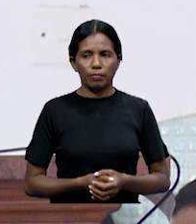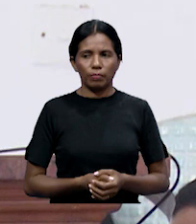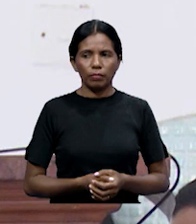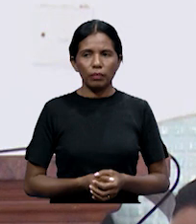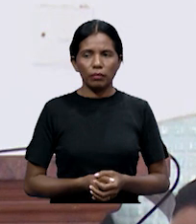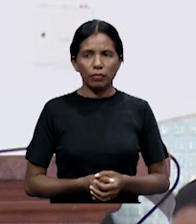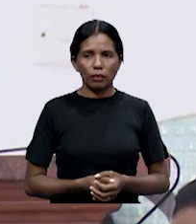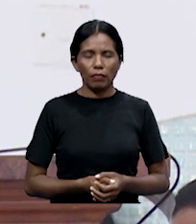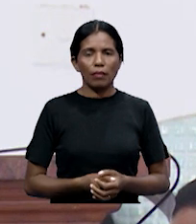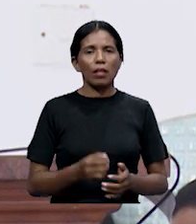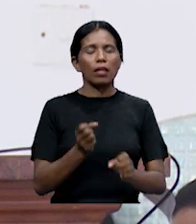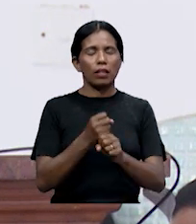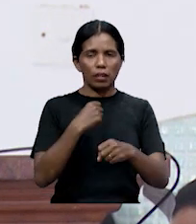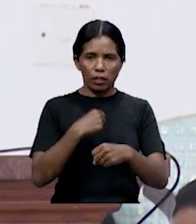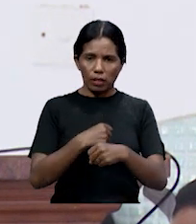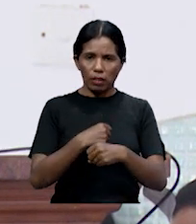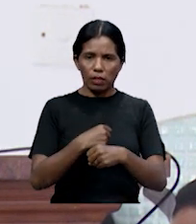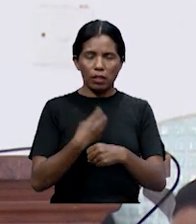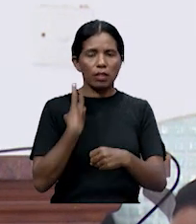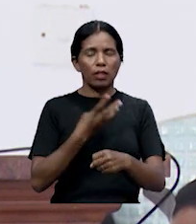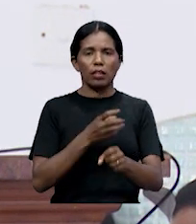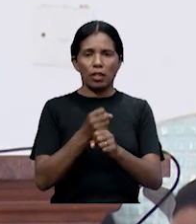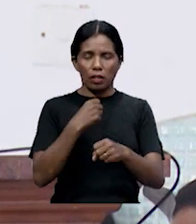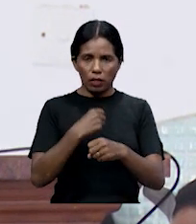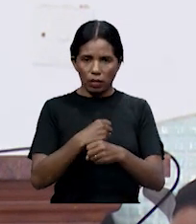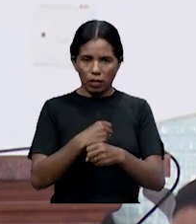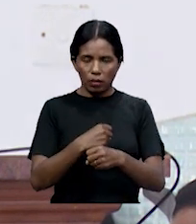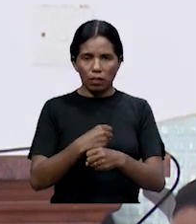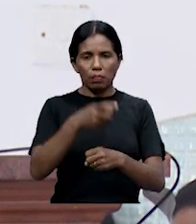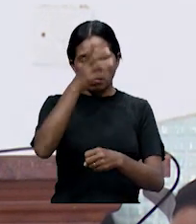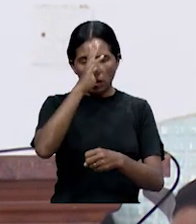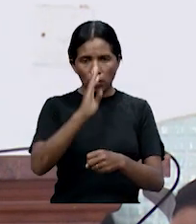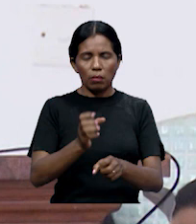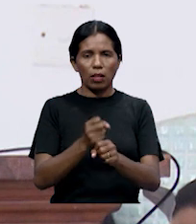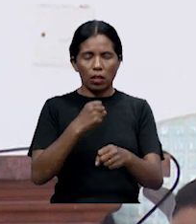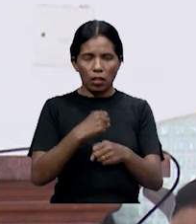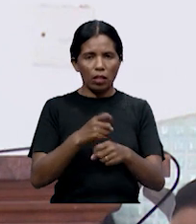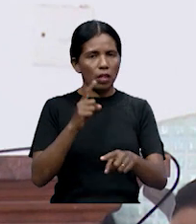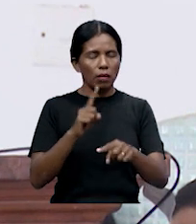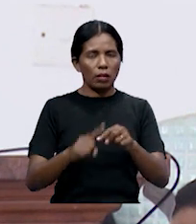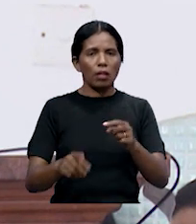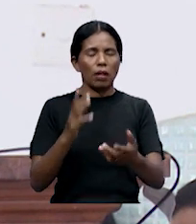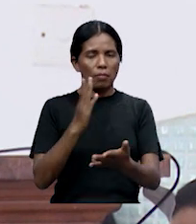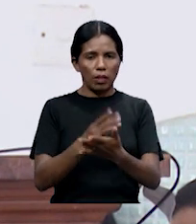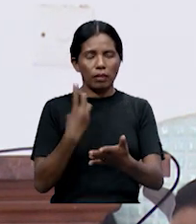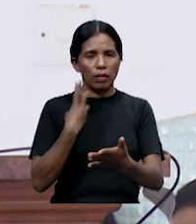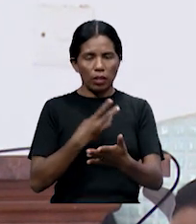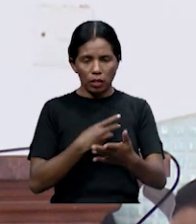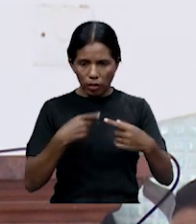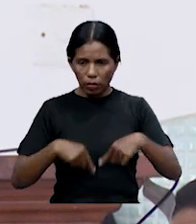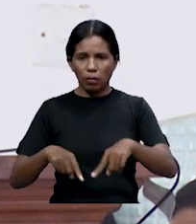E buat nebe ita halo ne, buat diak nebe nai maroma ka halo ne, labele impede fale ita atu fila fale ba